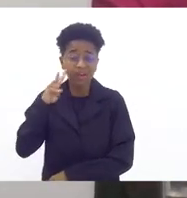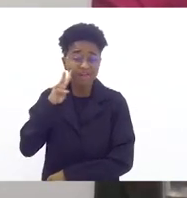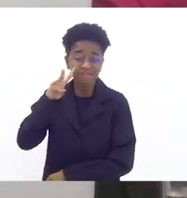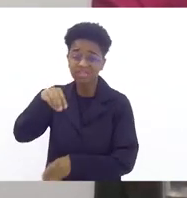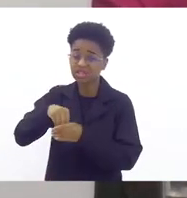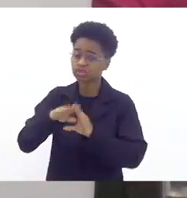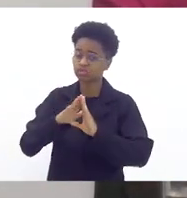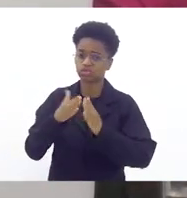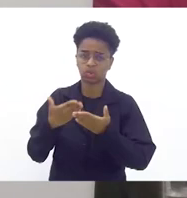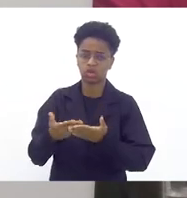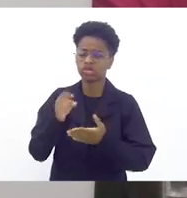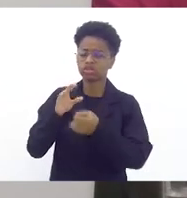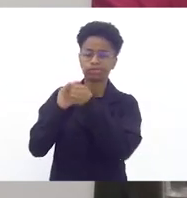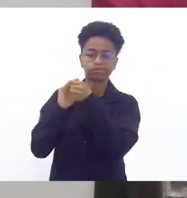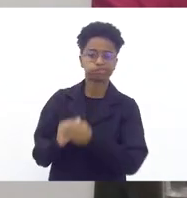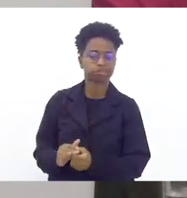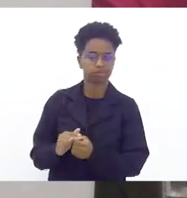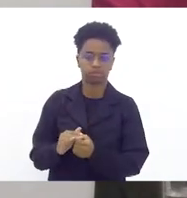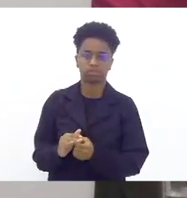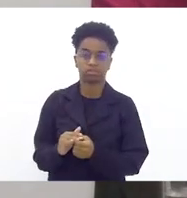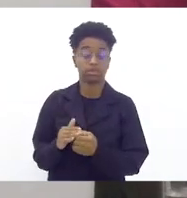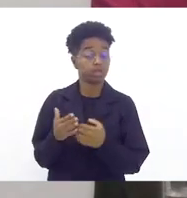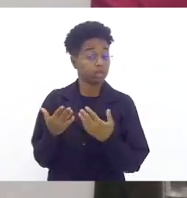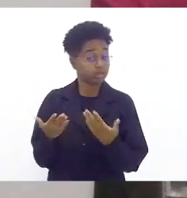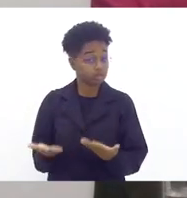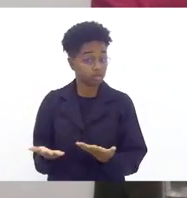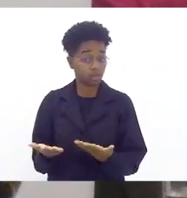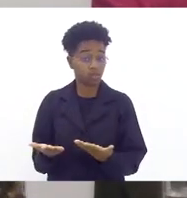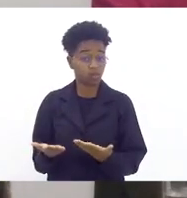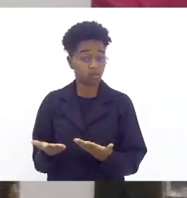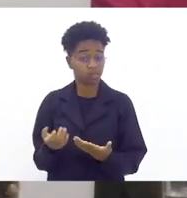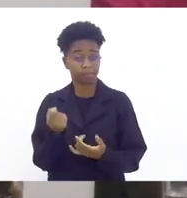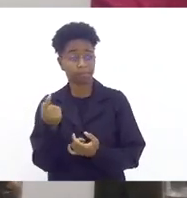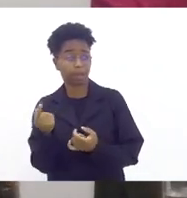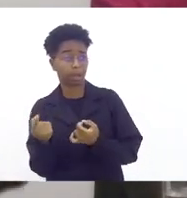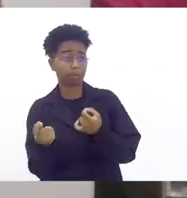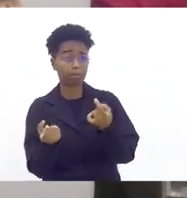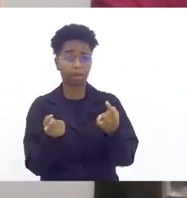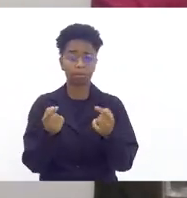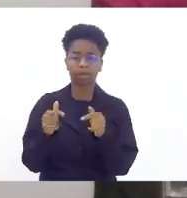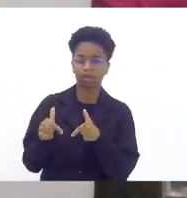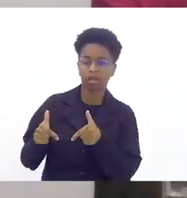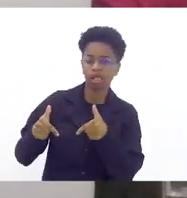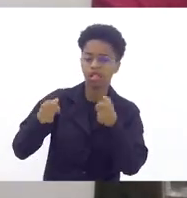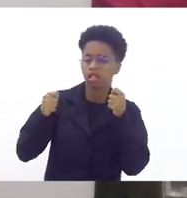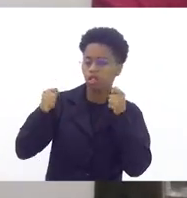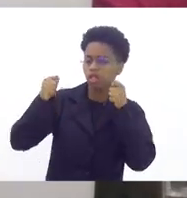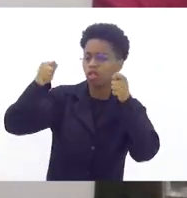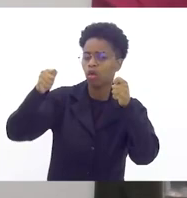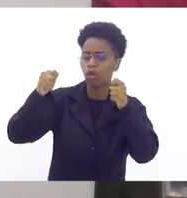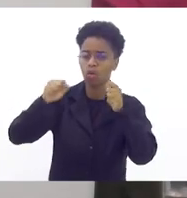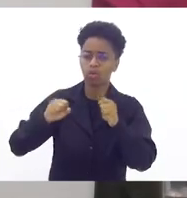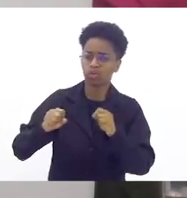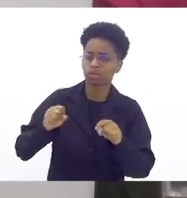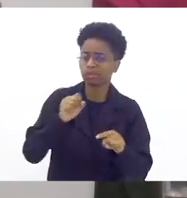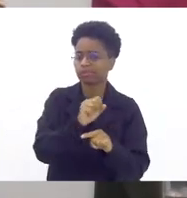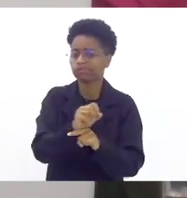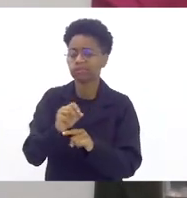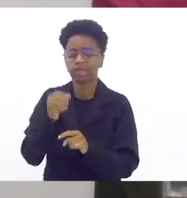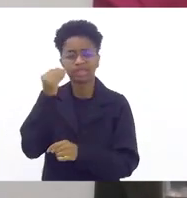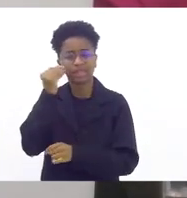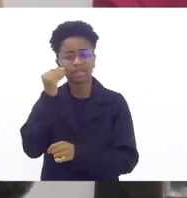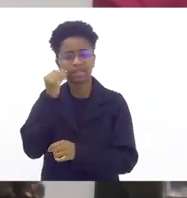seja algo periférico. Ou seja, meia dúzia de militantes lutam em defesa de